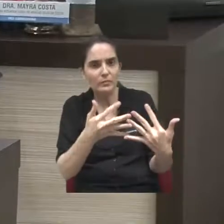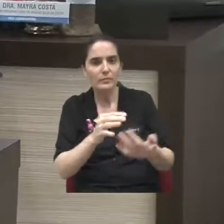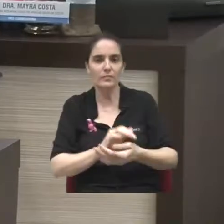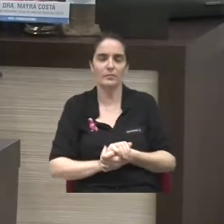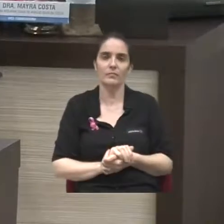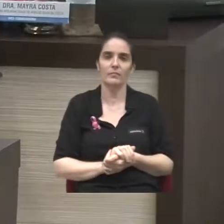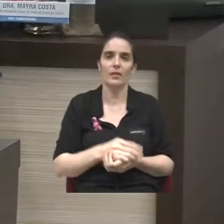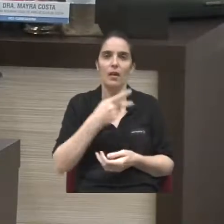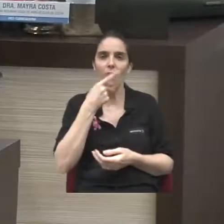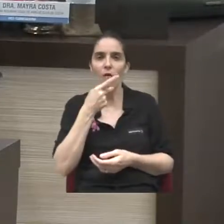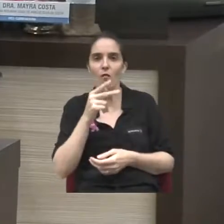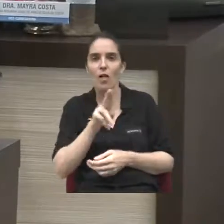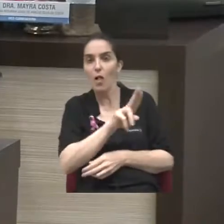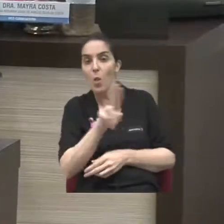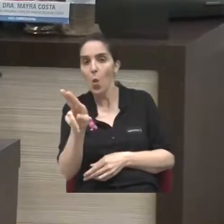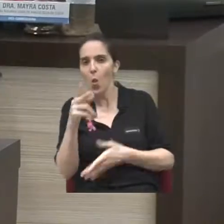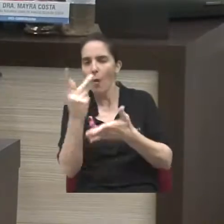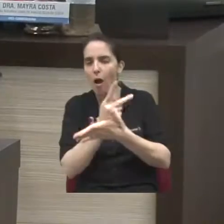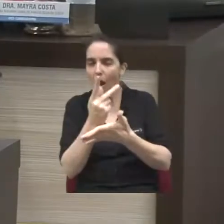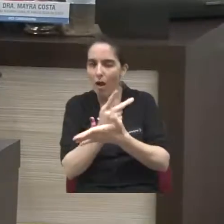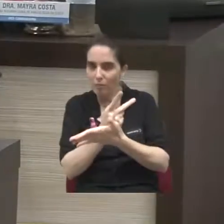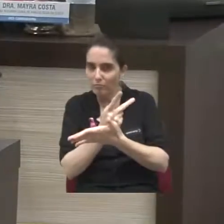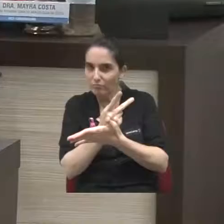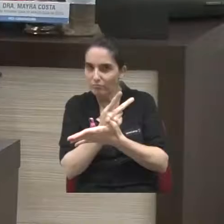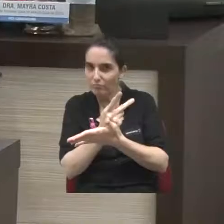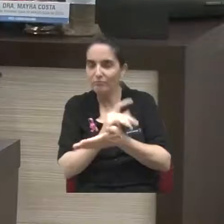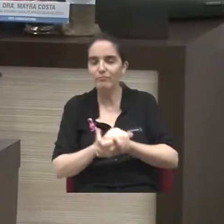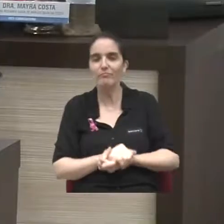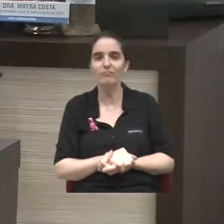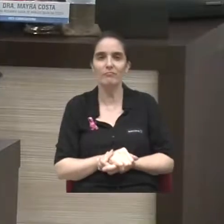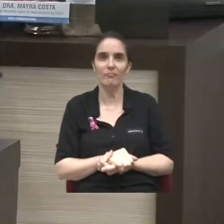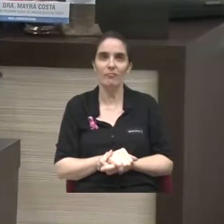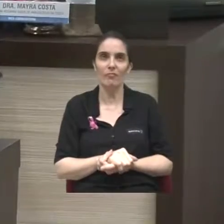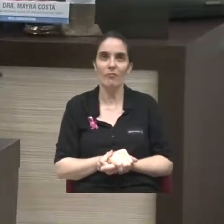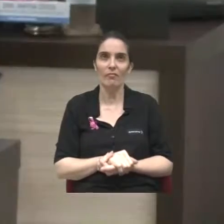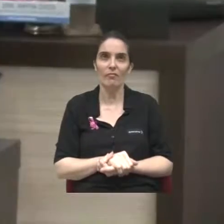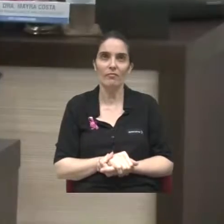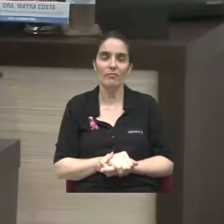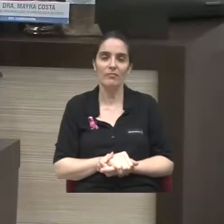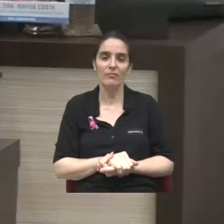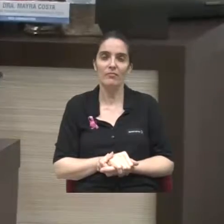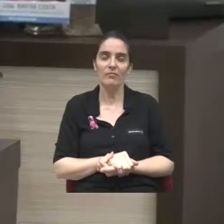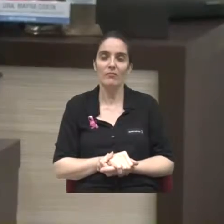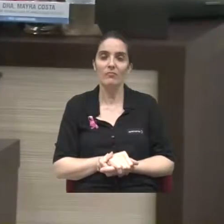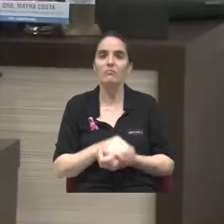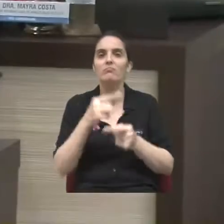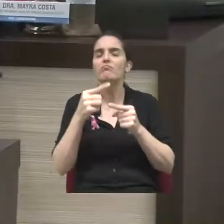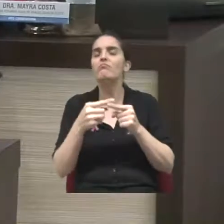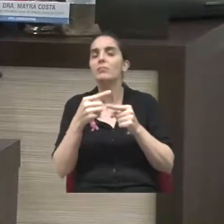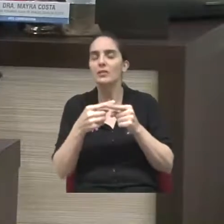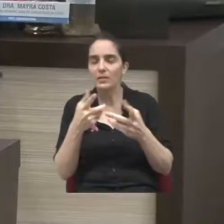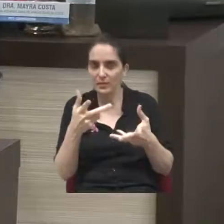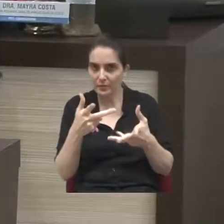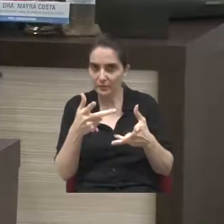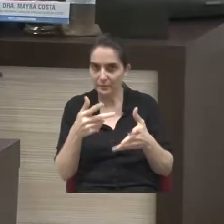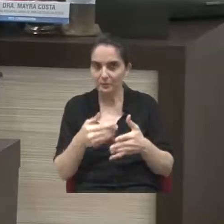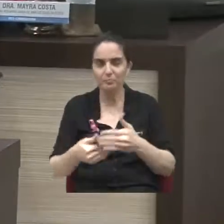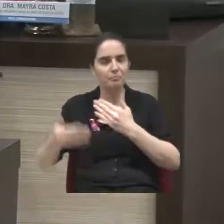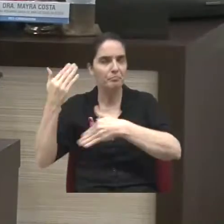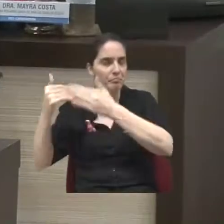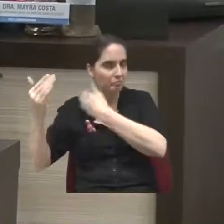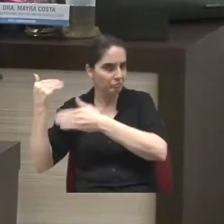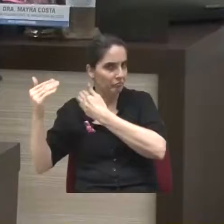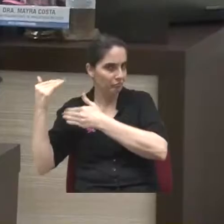Então foi essa. Mas o porquê disso aí? Algum tempo atrás, a